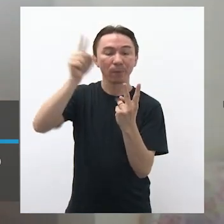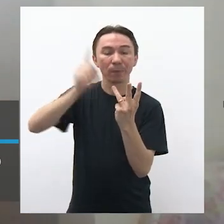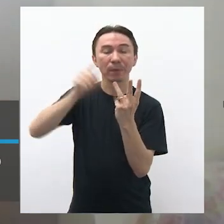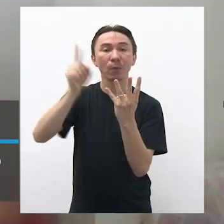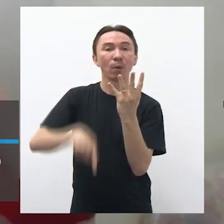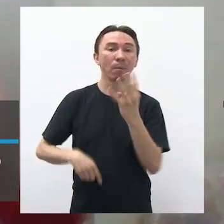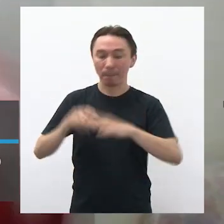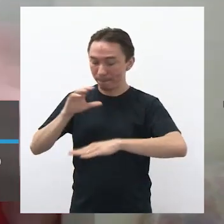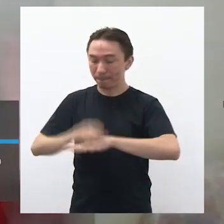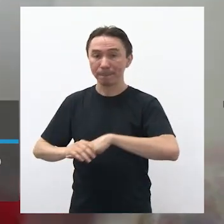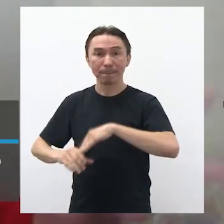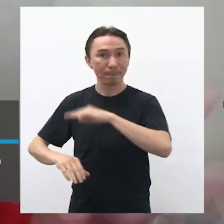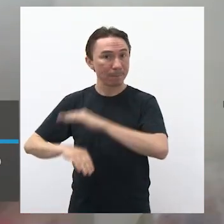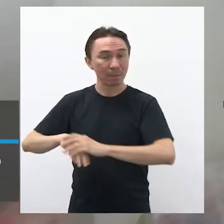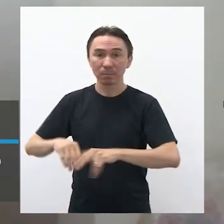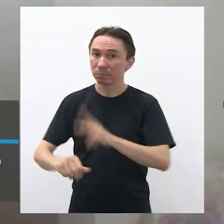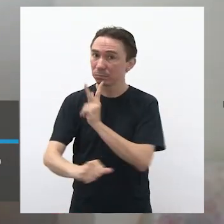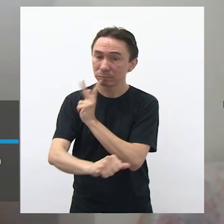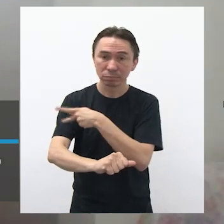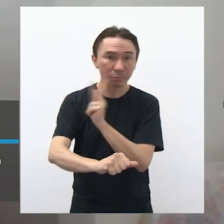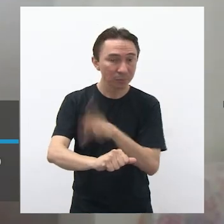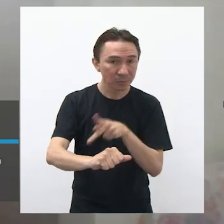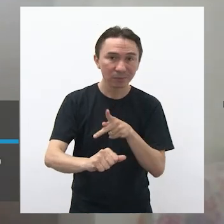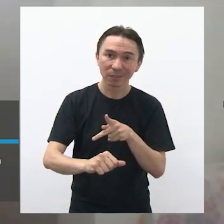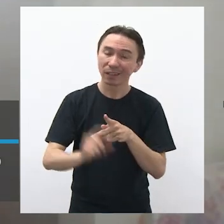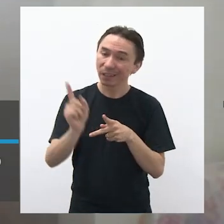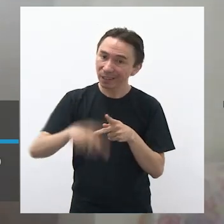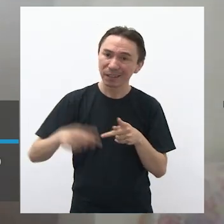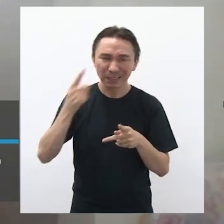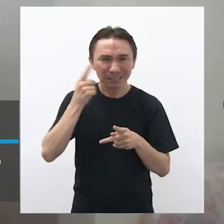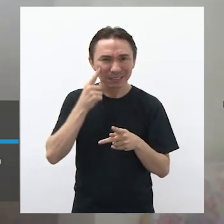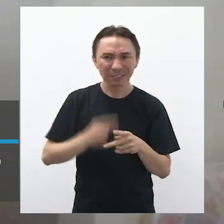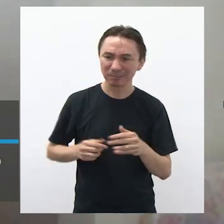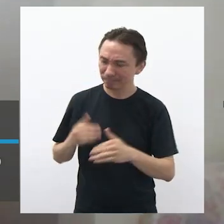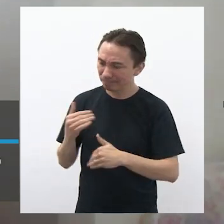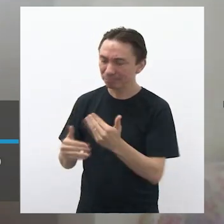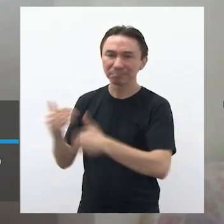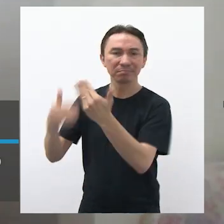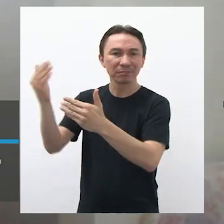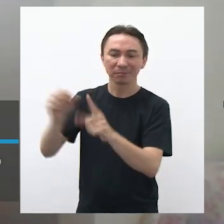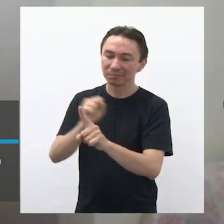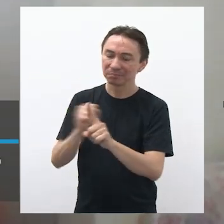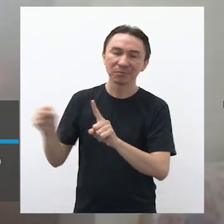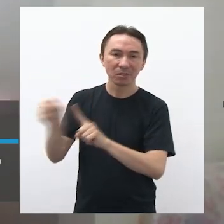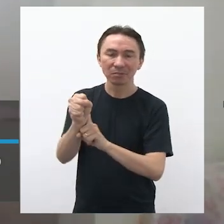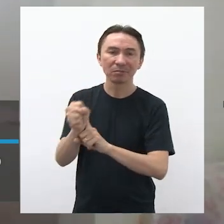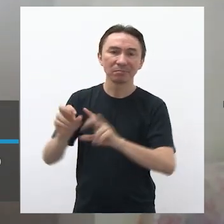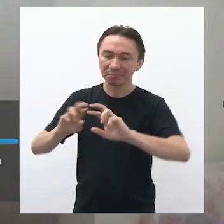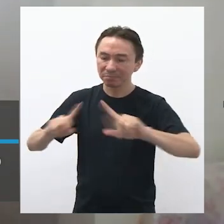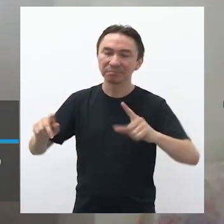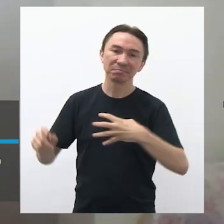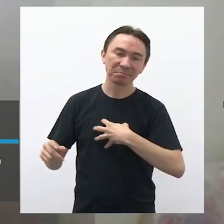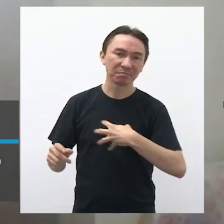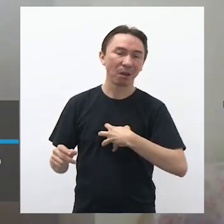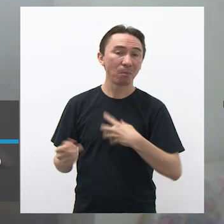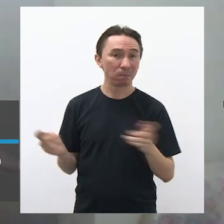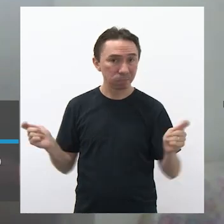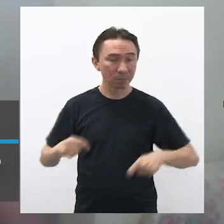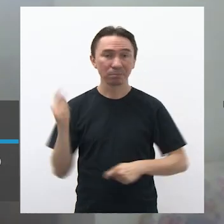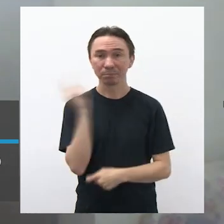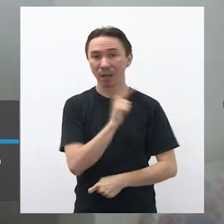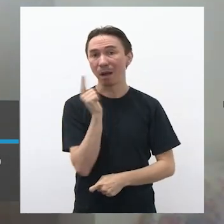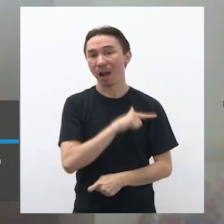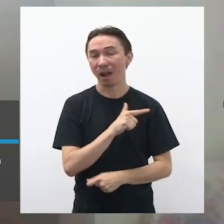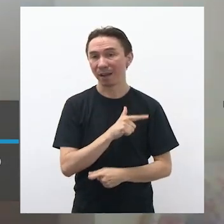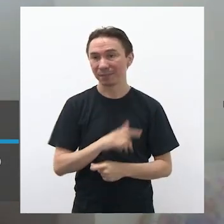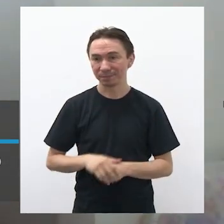pedagógicas que trazem, de fato, essa intencionalidade no desenvolvimento socioemocional. E aí, a gente vai para esse segundo